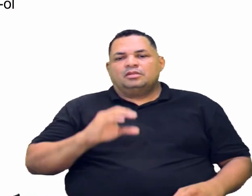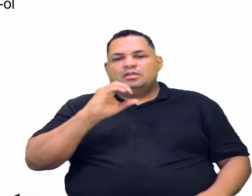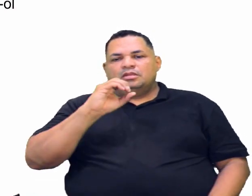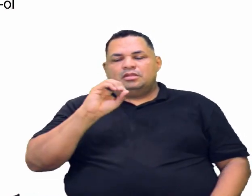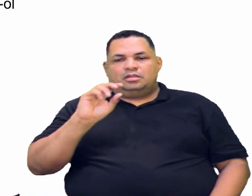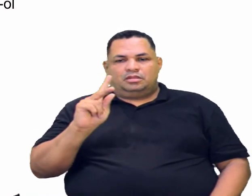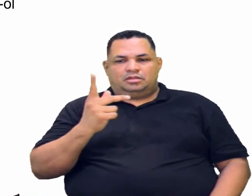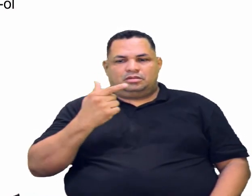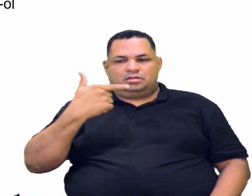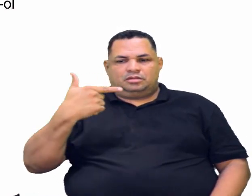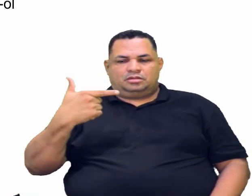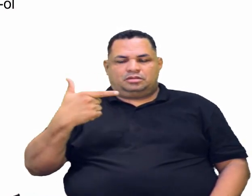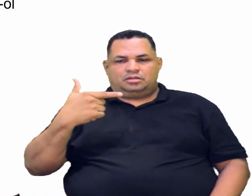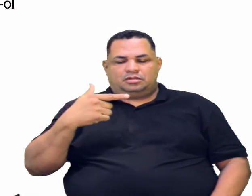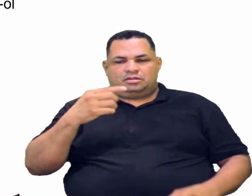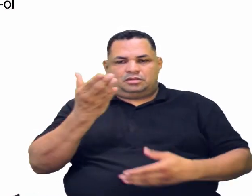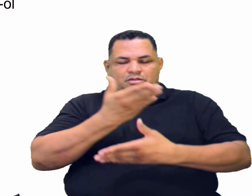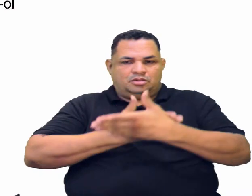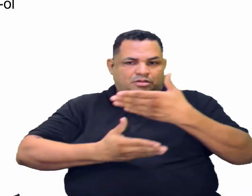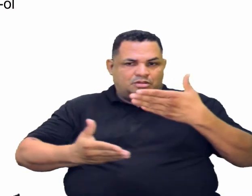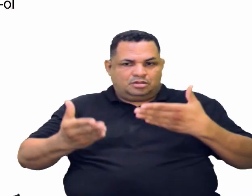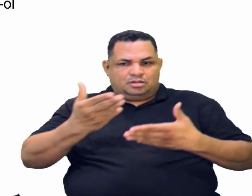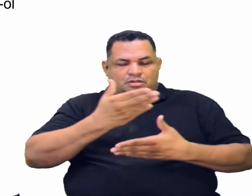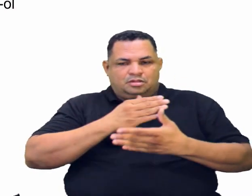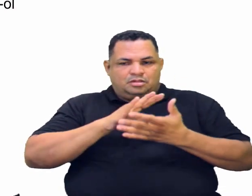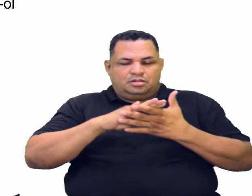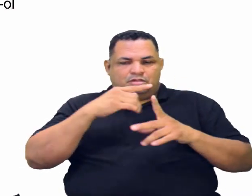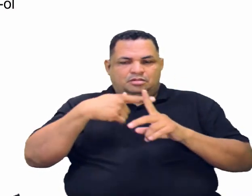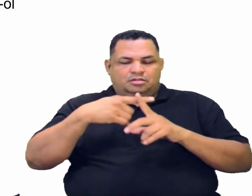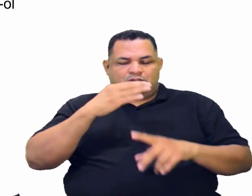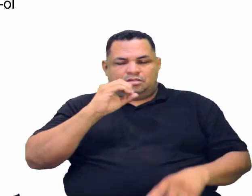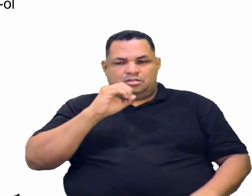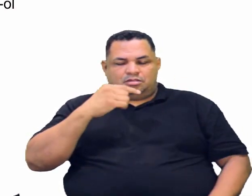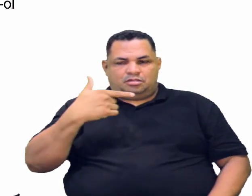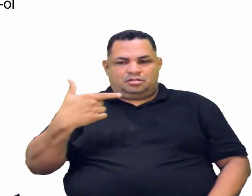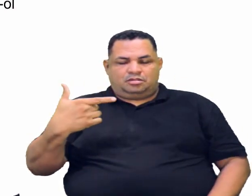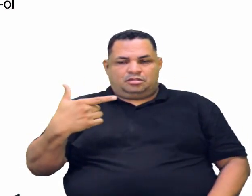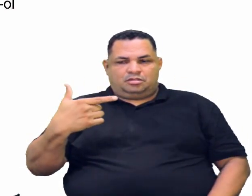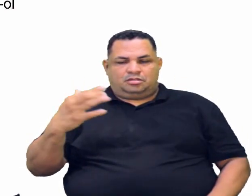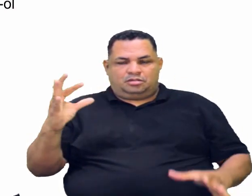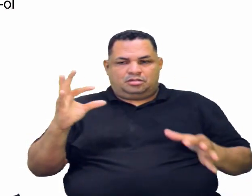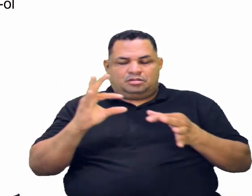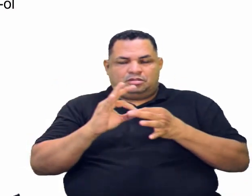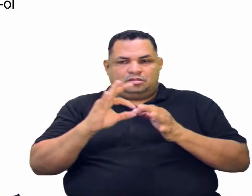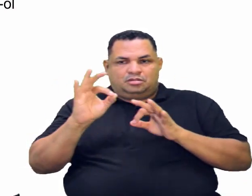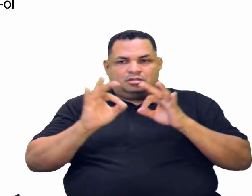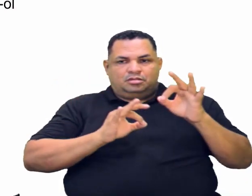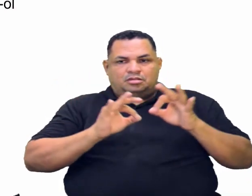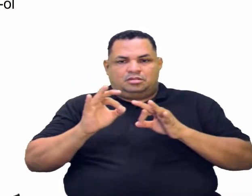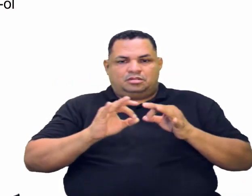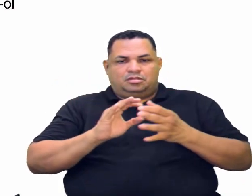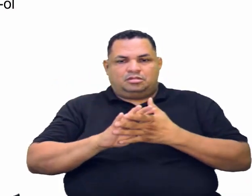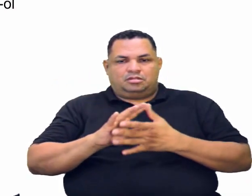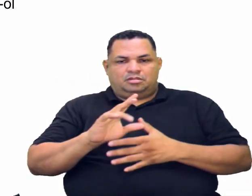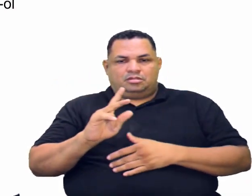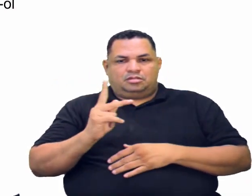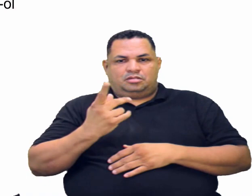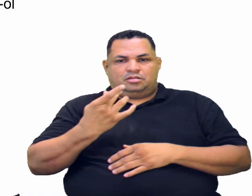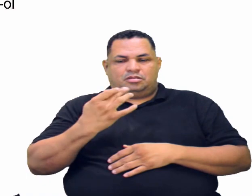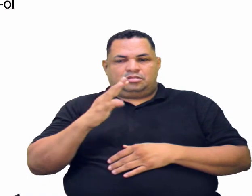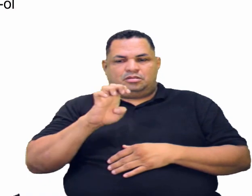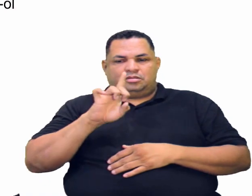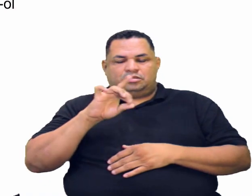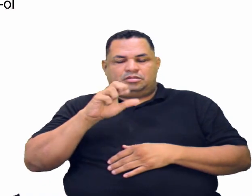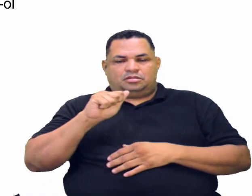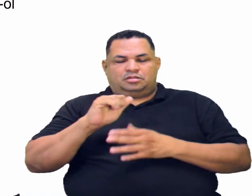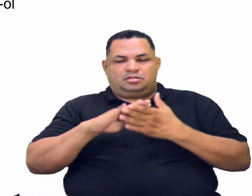aqui da água interage com o nosso oxigênio, ele vai e liga-se lá formando a hidroxila.